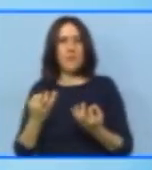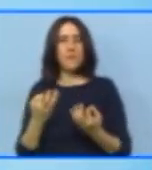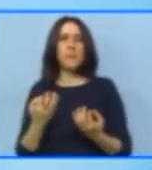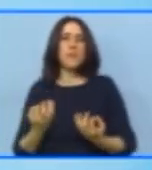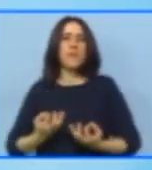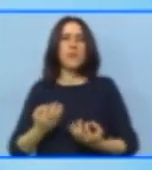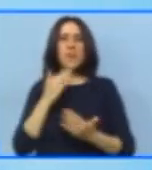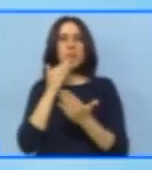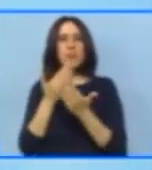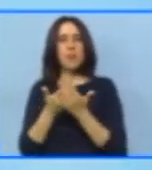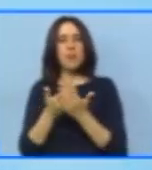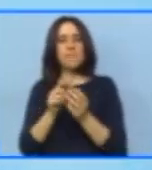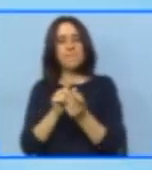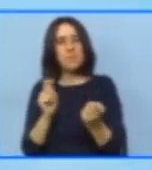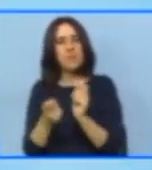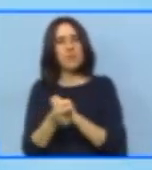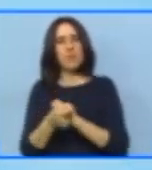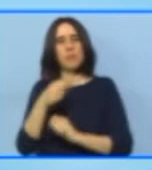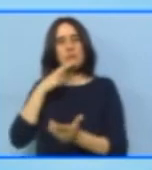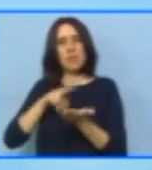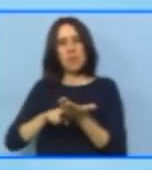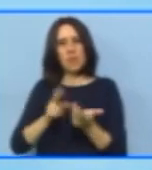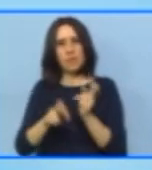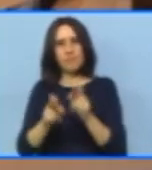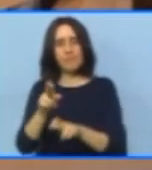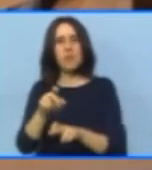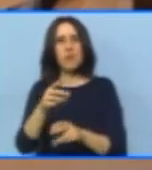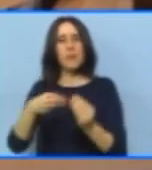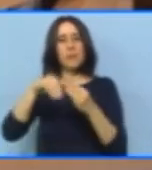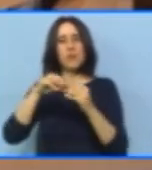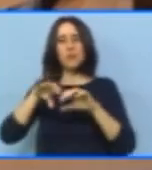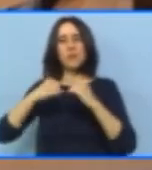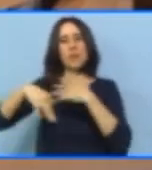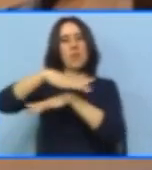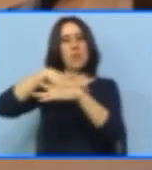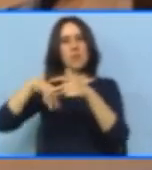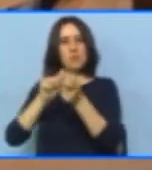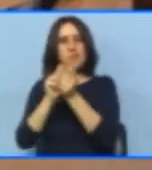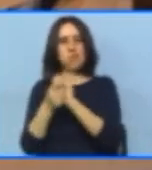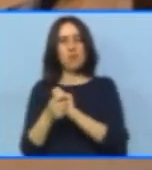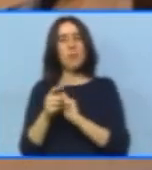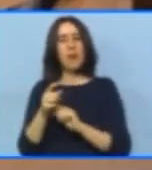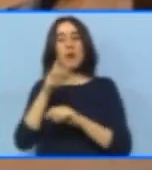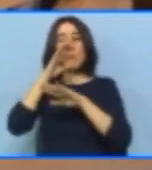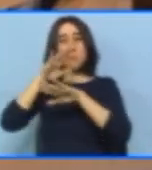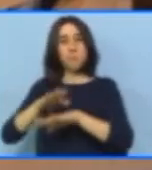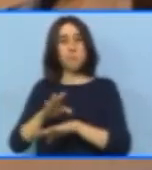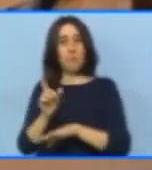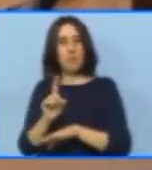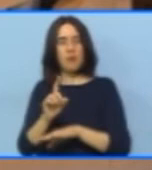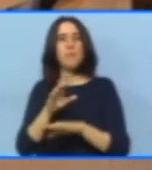portanto, levando isso à transformação da realidade e à transformação das nossas sociedades. Mas imparável também